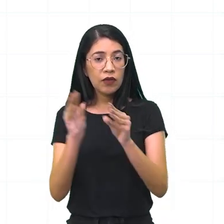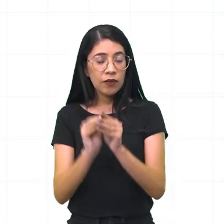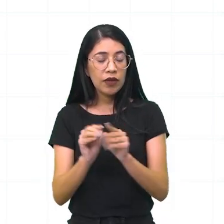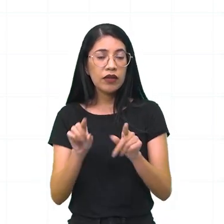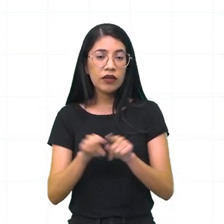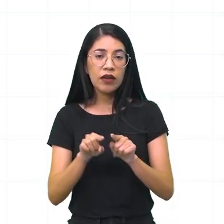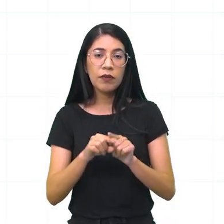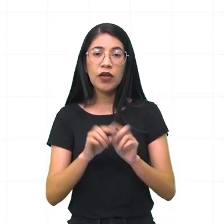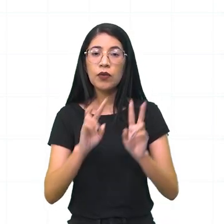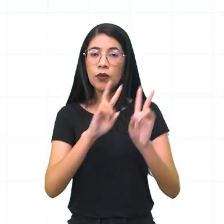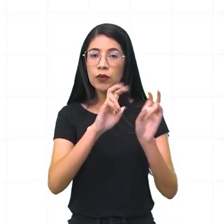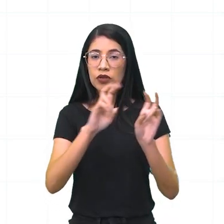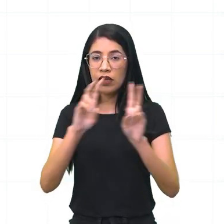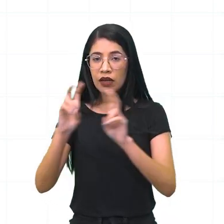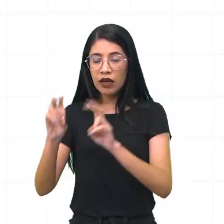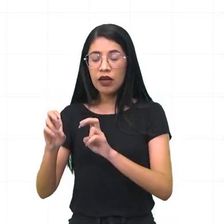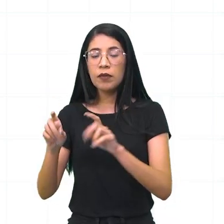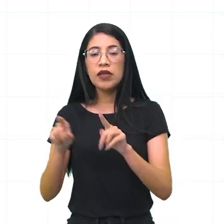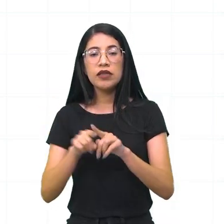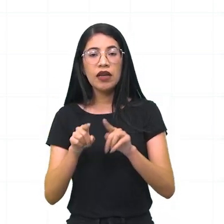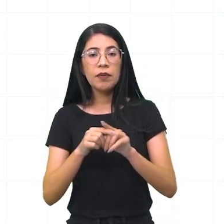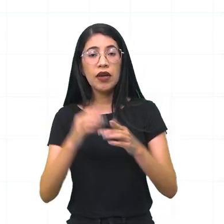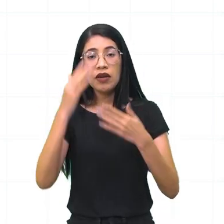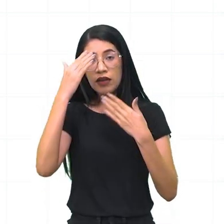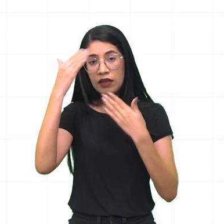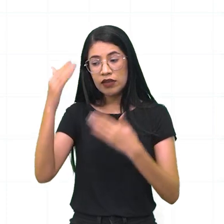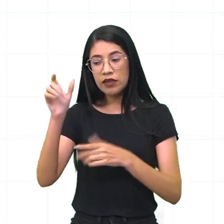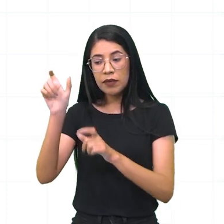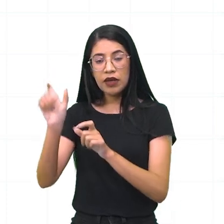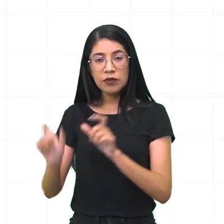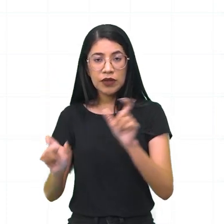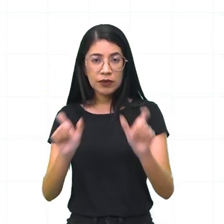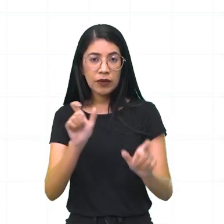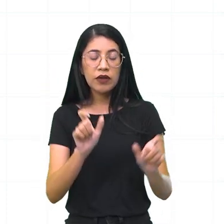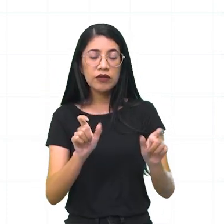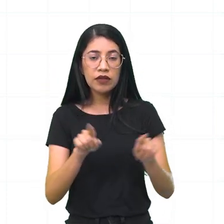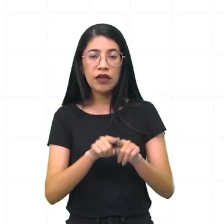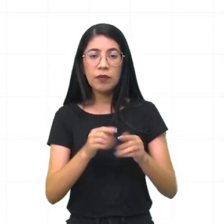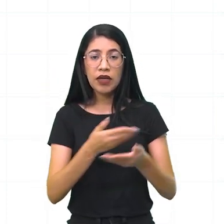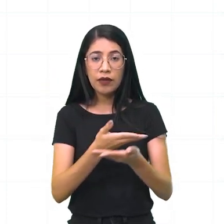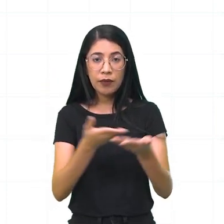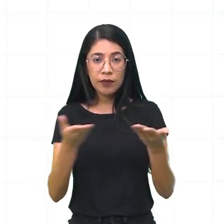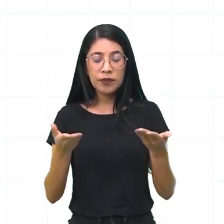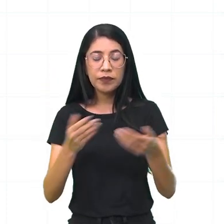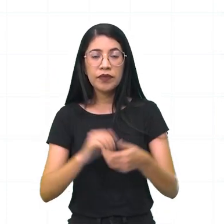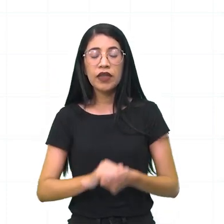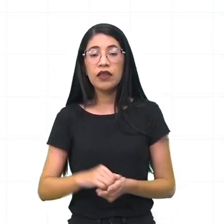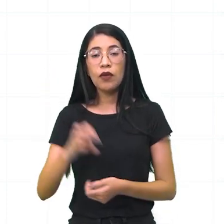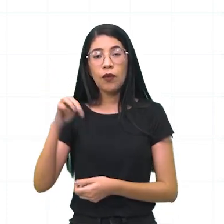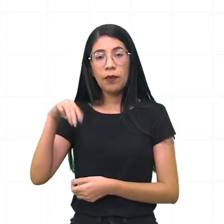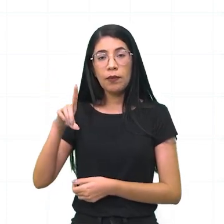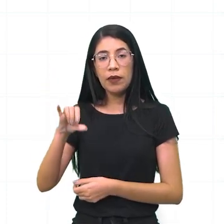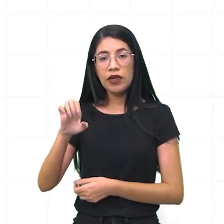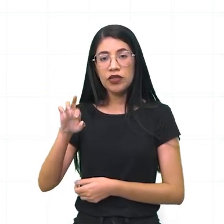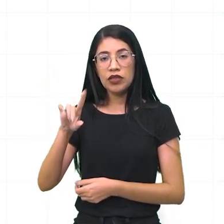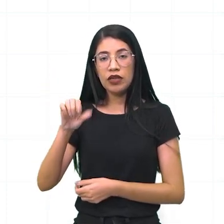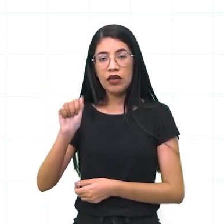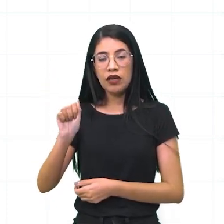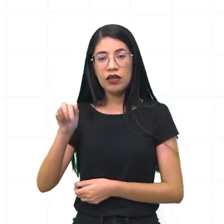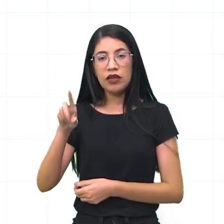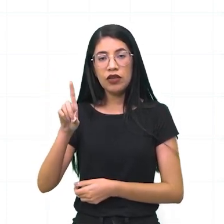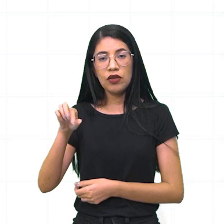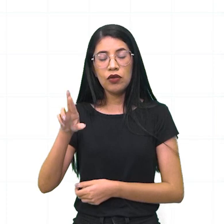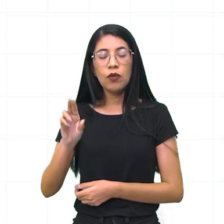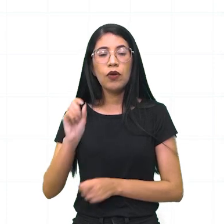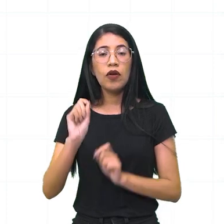argumentos apresentados e o agradecimento aos debatedores e ao público. Como eu falei para vocês, o mediador ele está ali para assegurar, né,